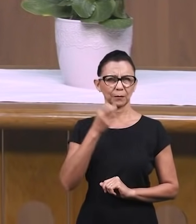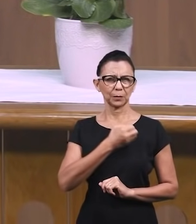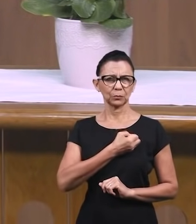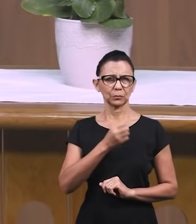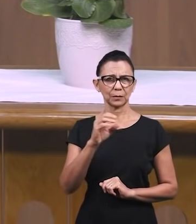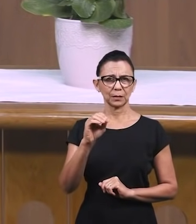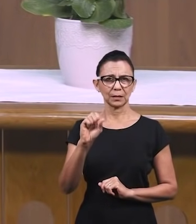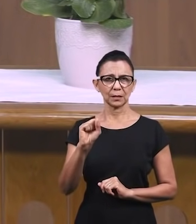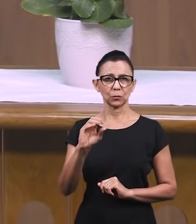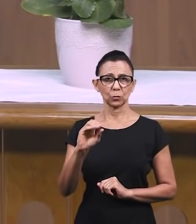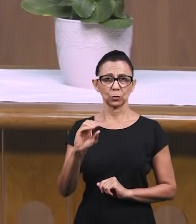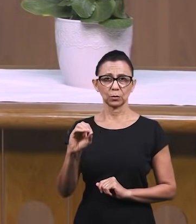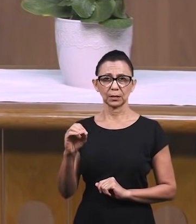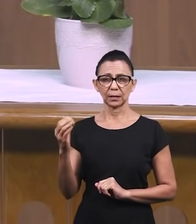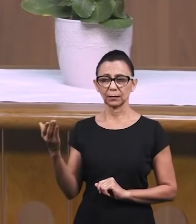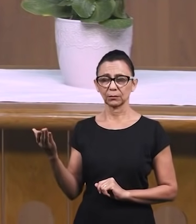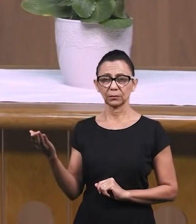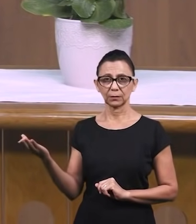daquele número de telefone